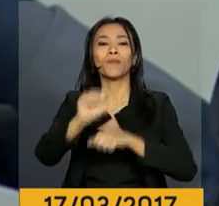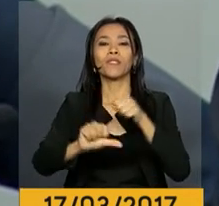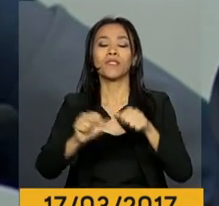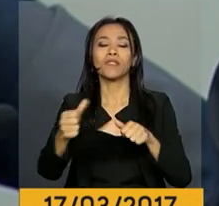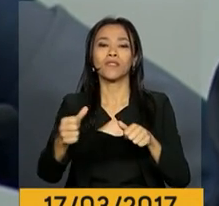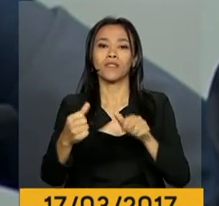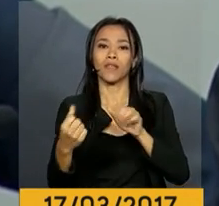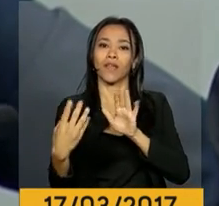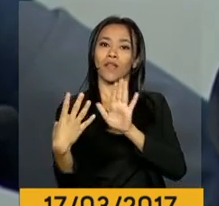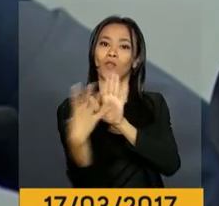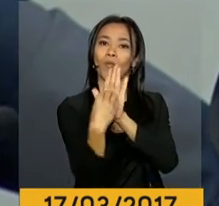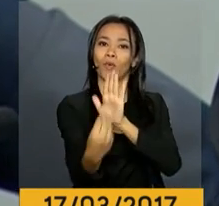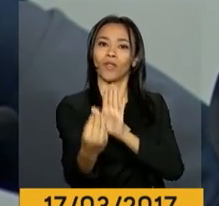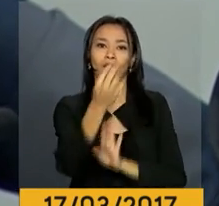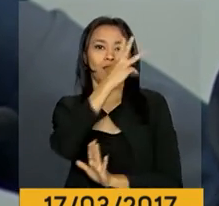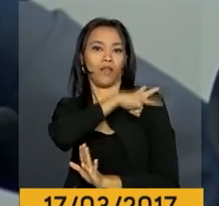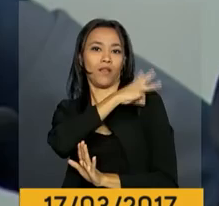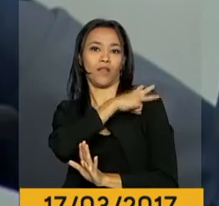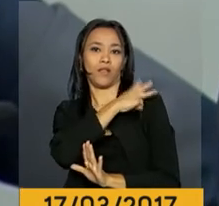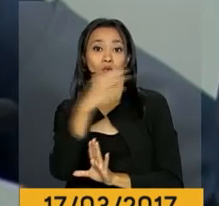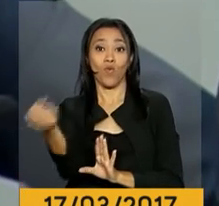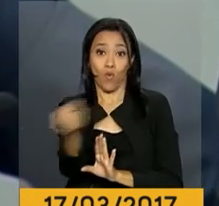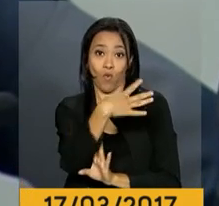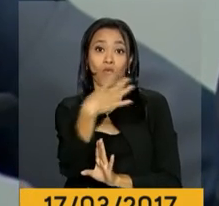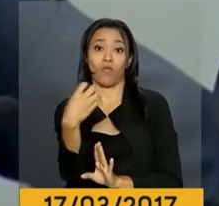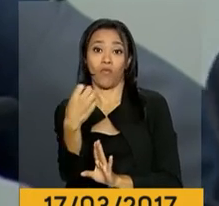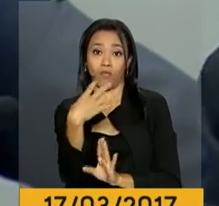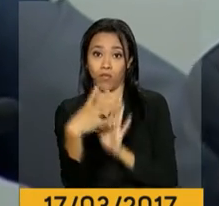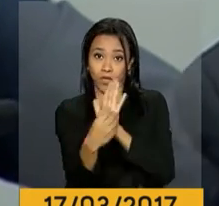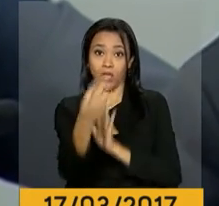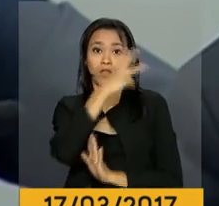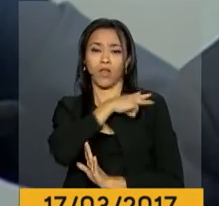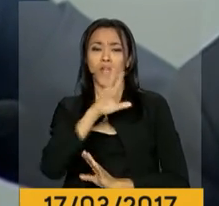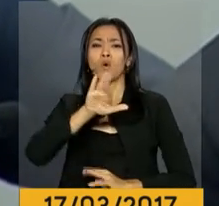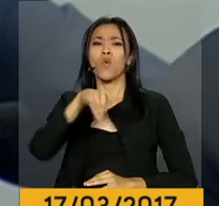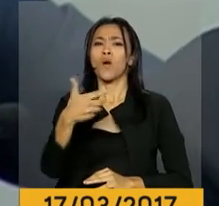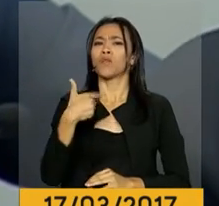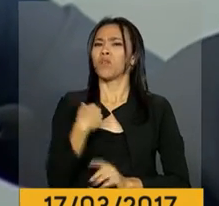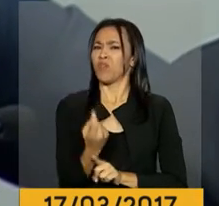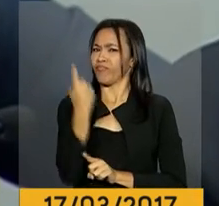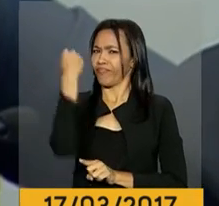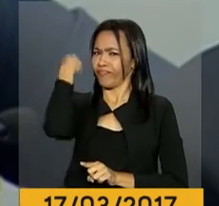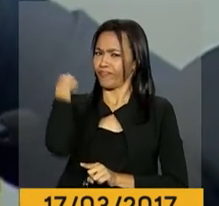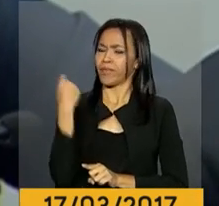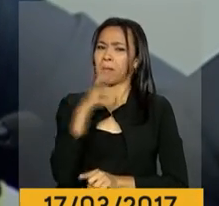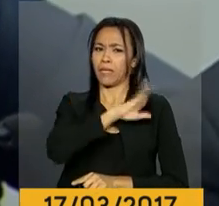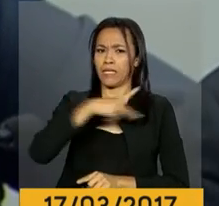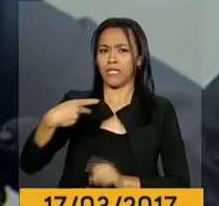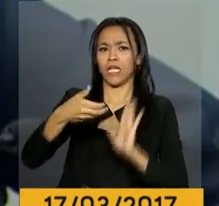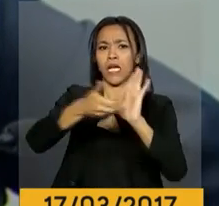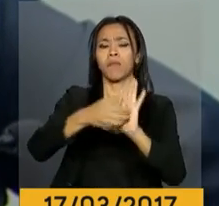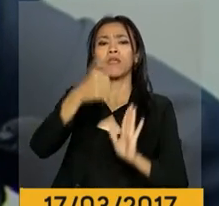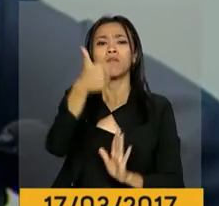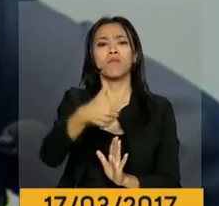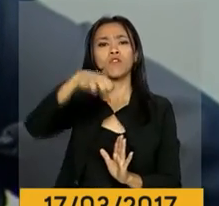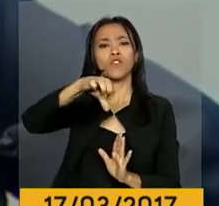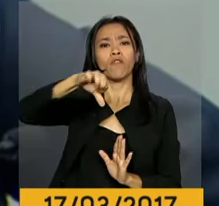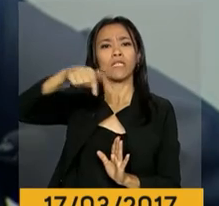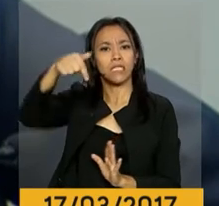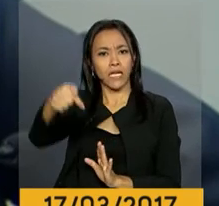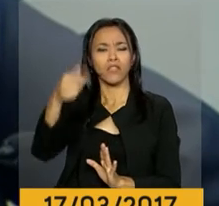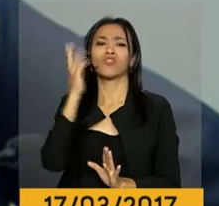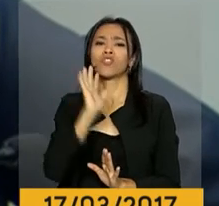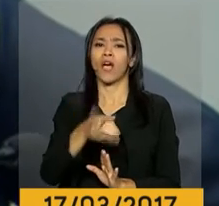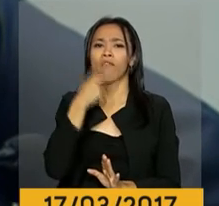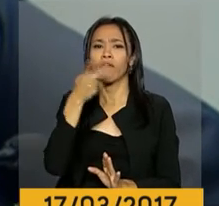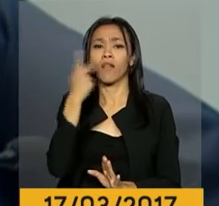é? Uma coisa importante, porque quando eu fui presidente da Câmara, Robson, pela primeira vez, em 1997, já se falava na